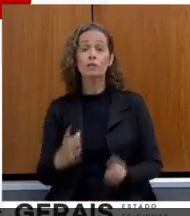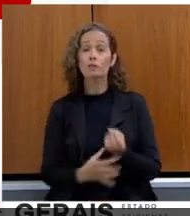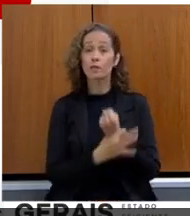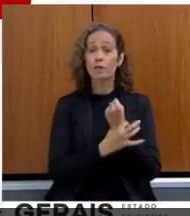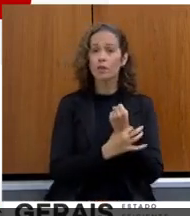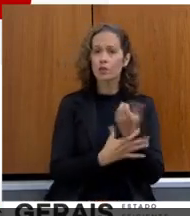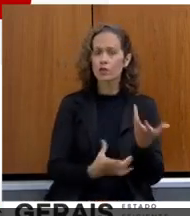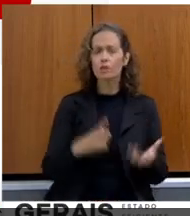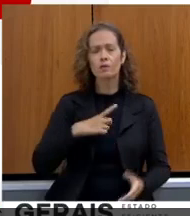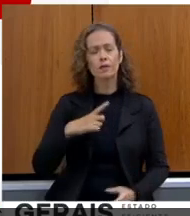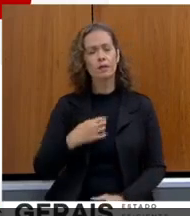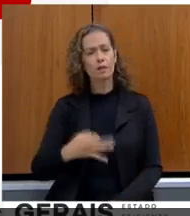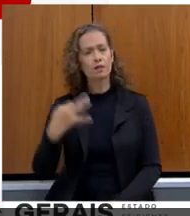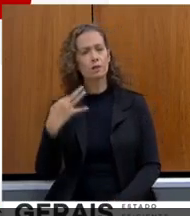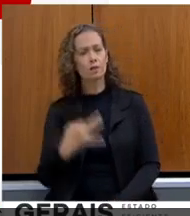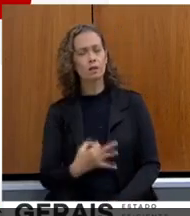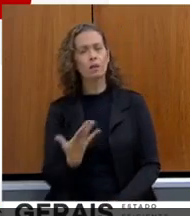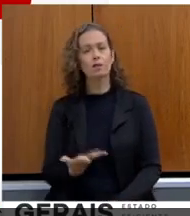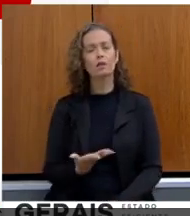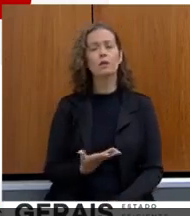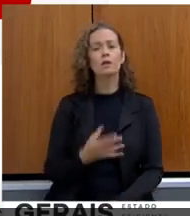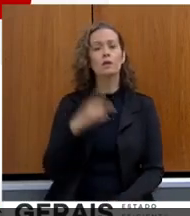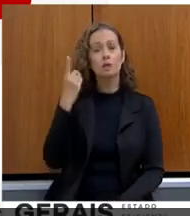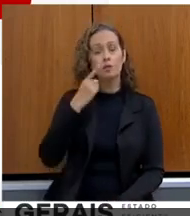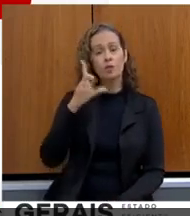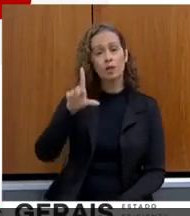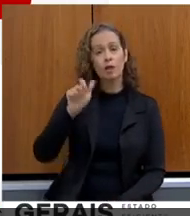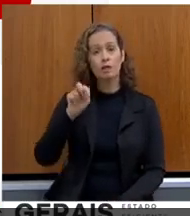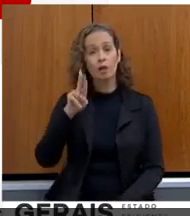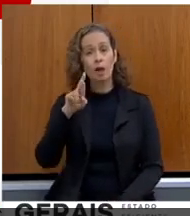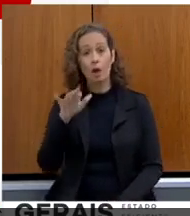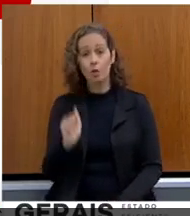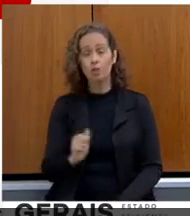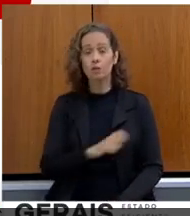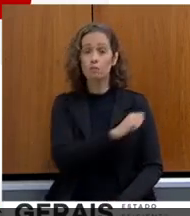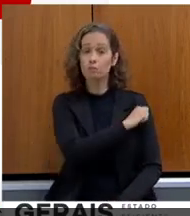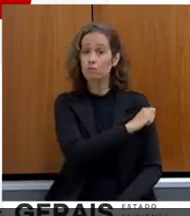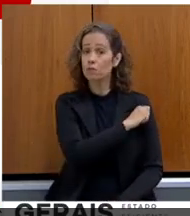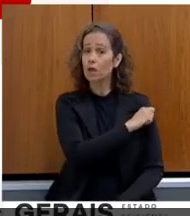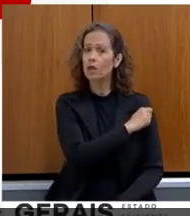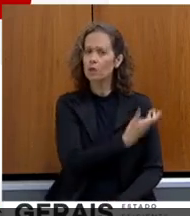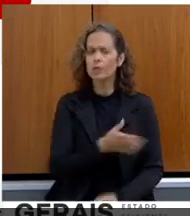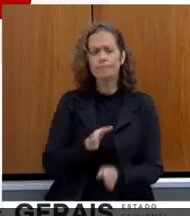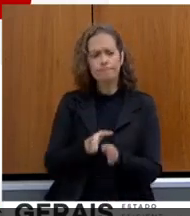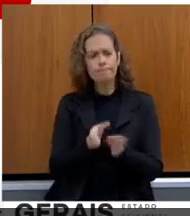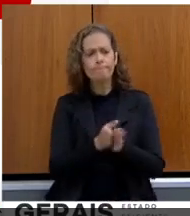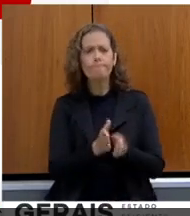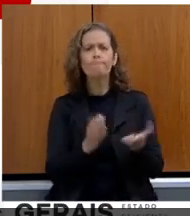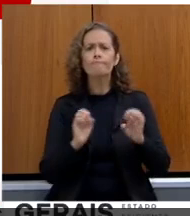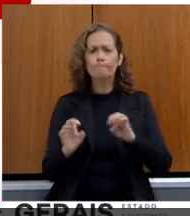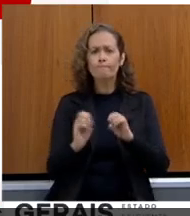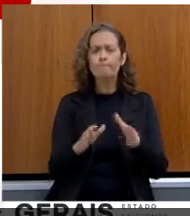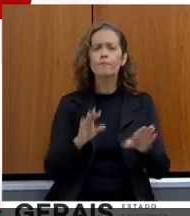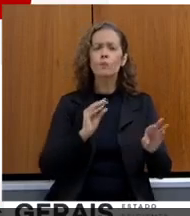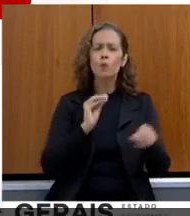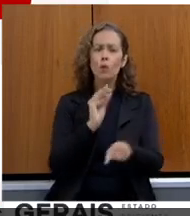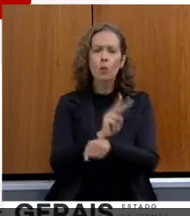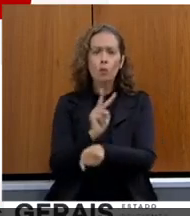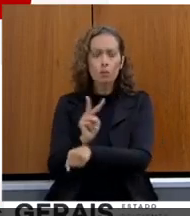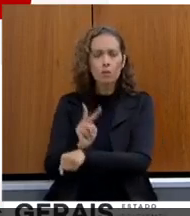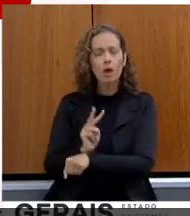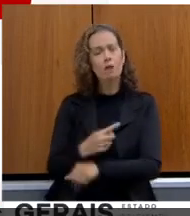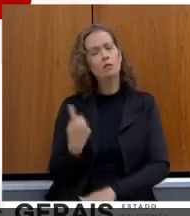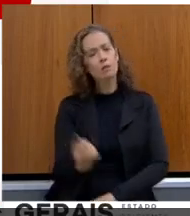a gente vai ter a certeza né Deputado da Laura de que se dá uns estão sendo muito bem atendidos então é parabenizo muito temos o compromisso